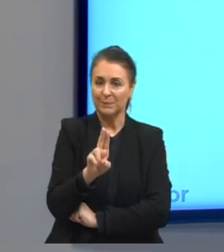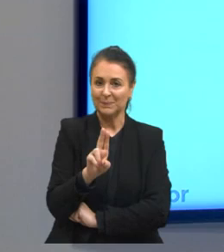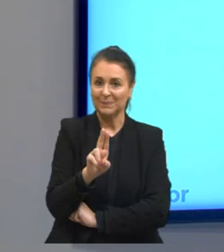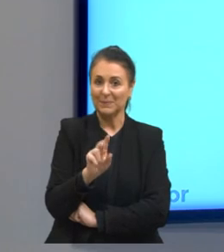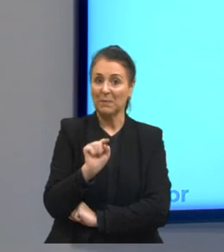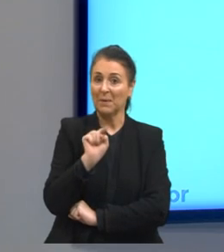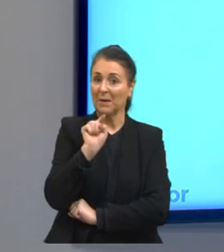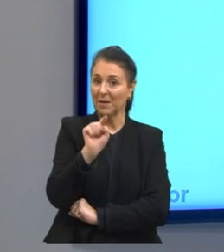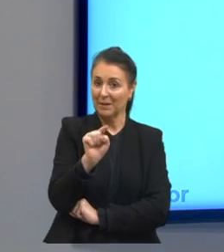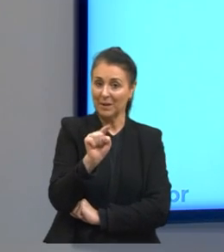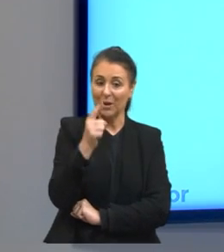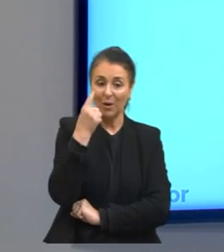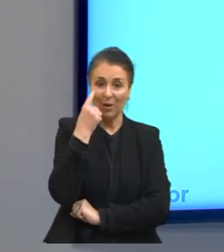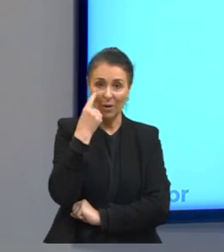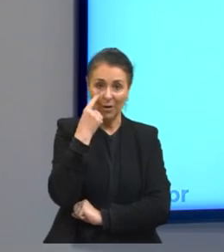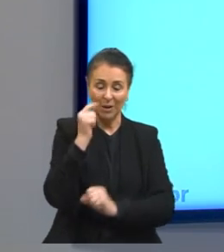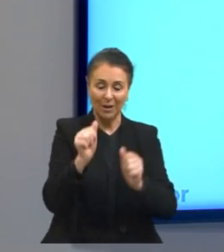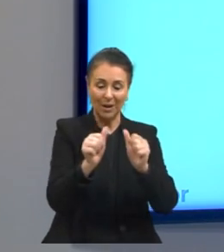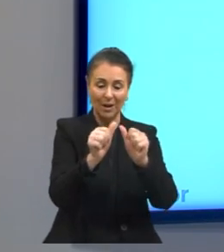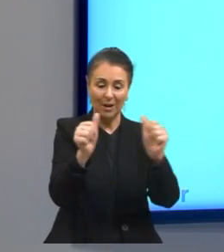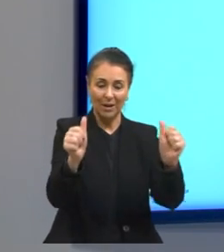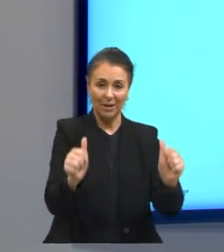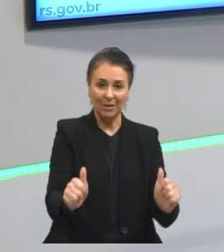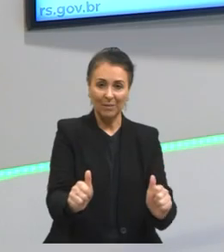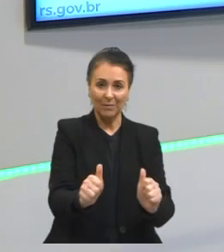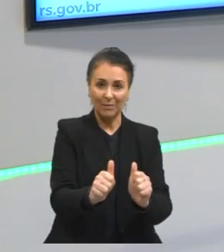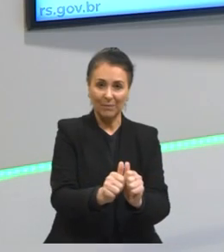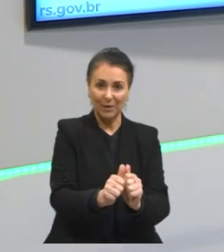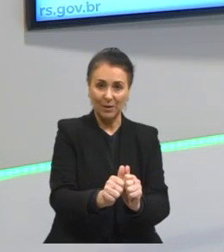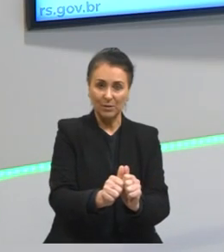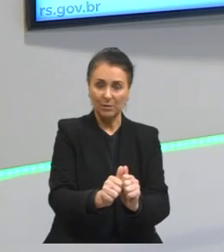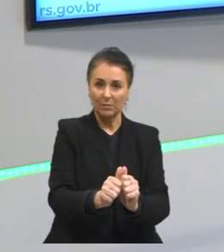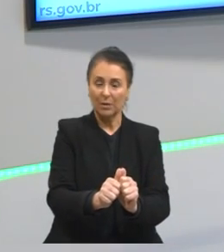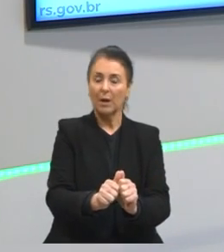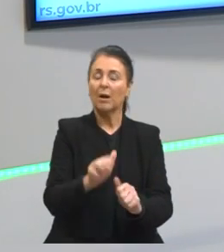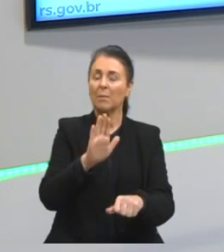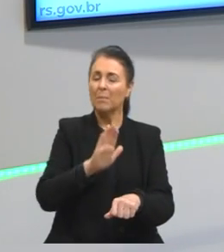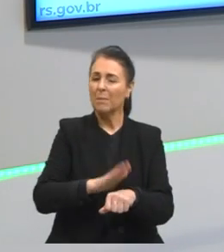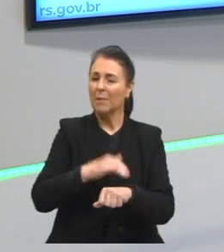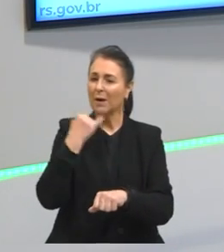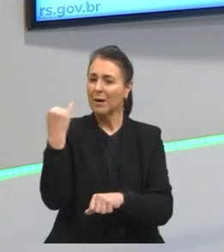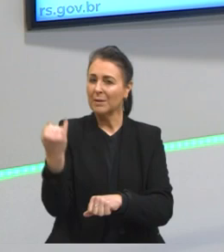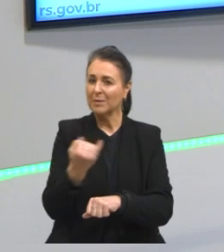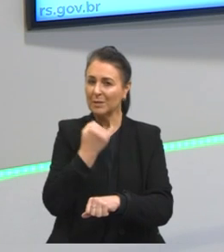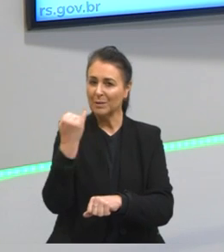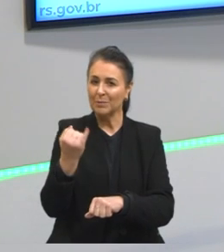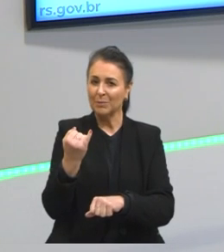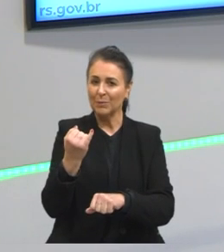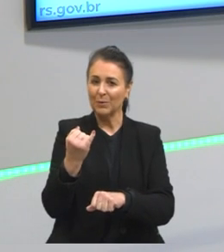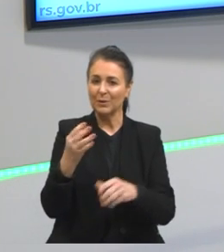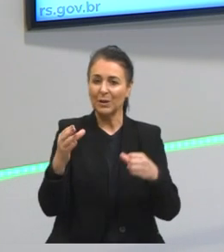aqui, talvez a nossa maior ou mais importante classe gramatical.